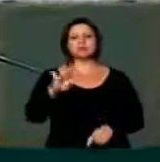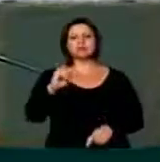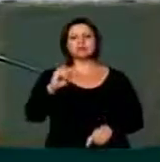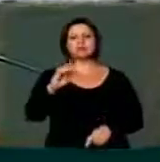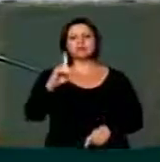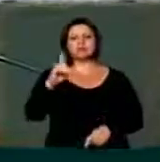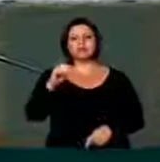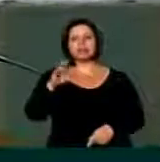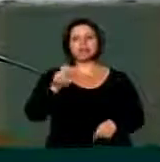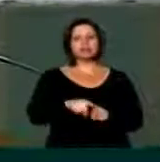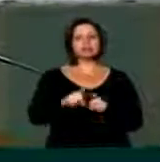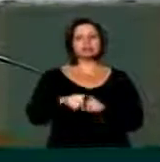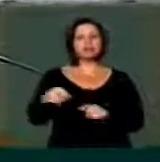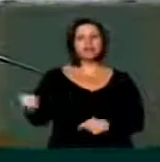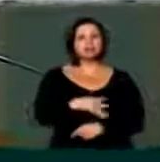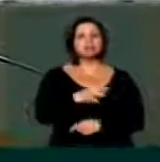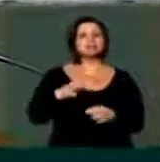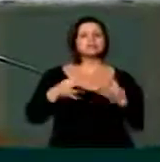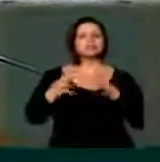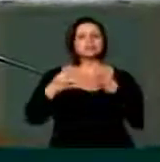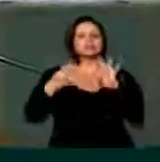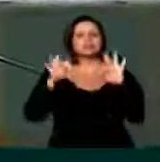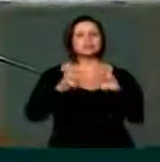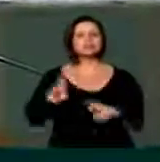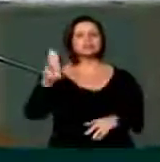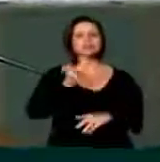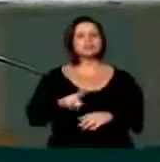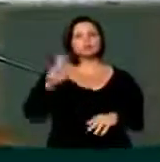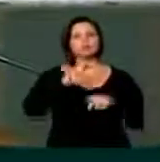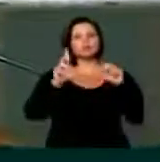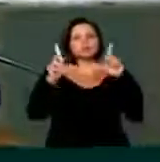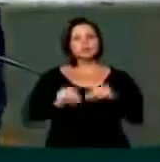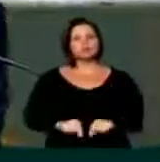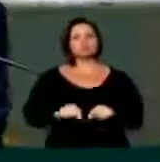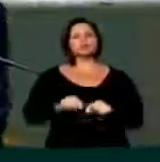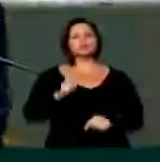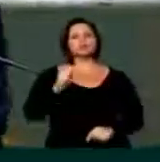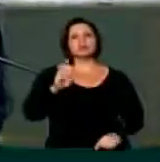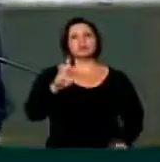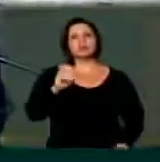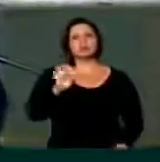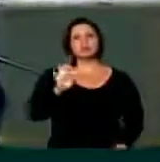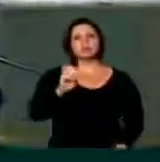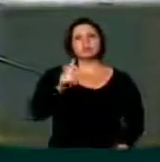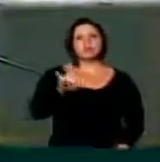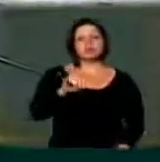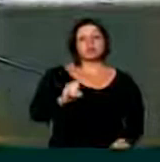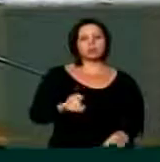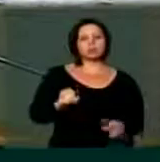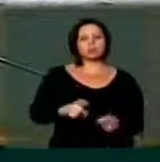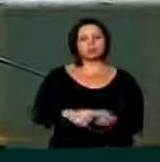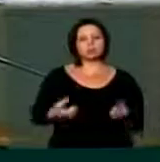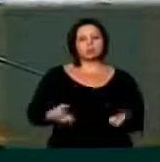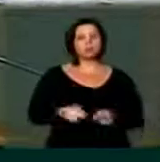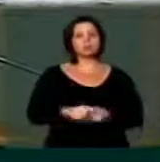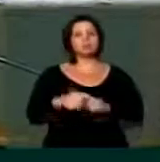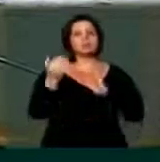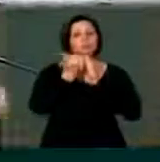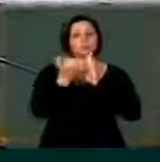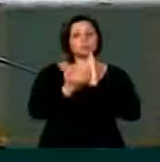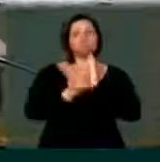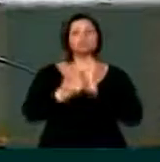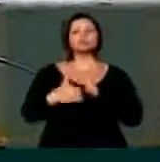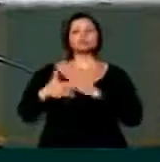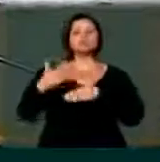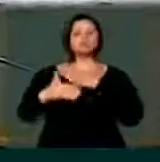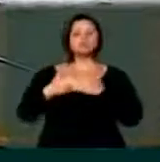com limitação drástica do uso de agrotóxicos e tudo isso que ainda não apareceu. Mas a pauta